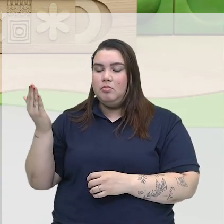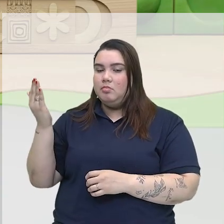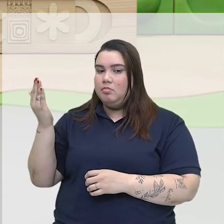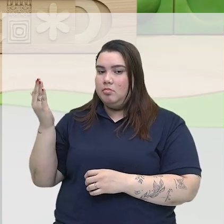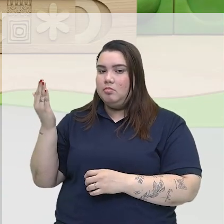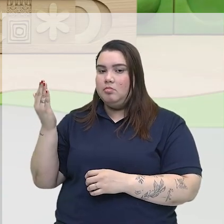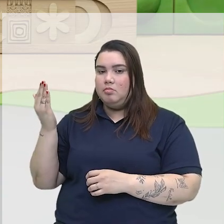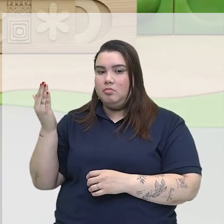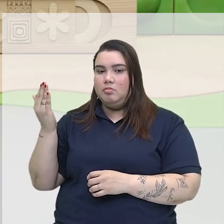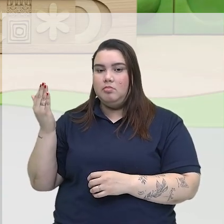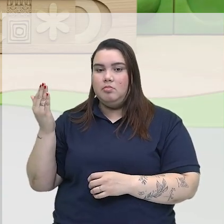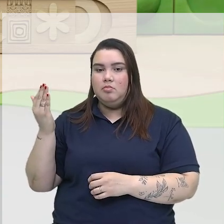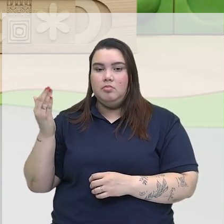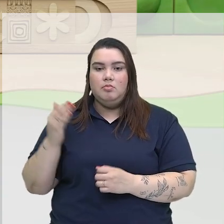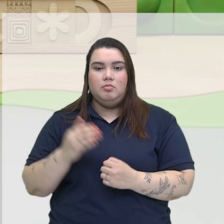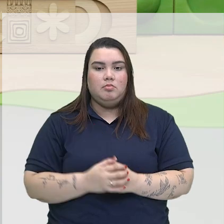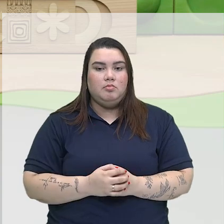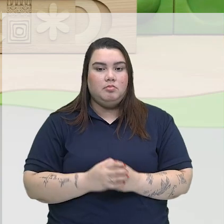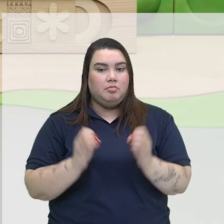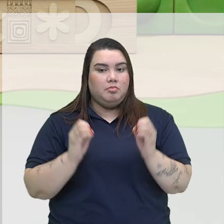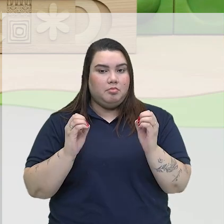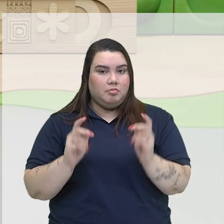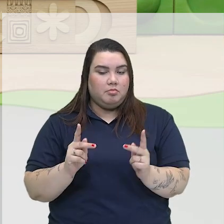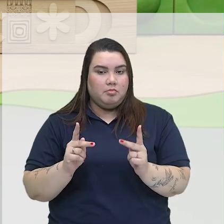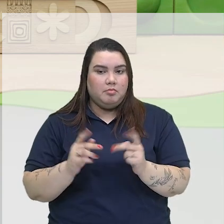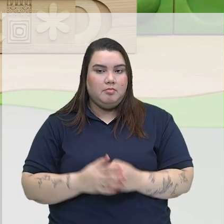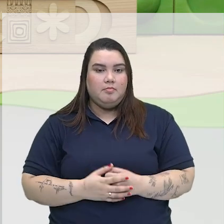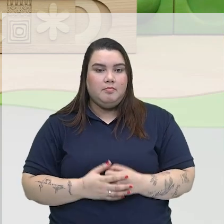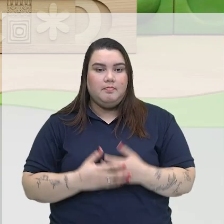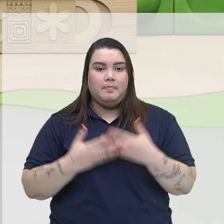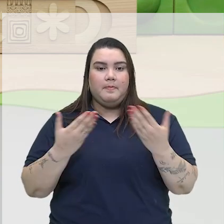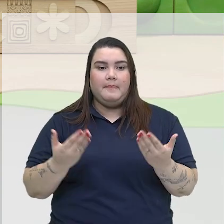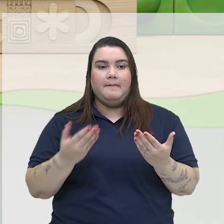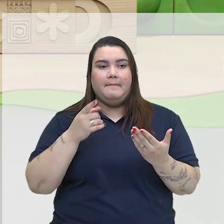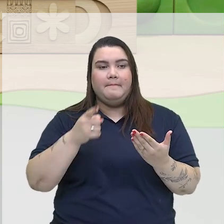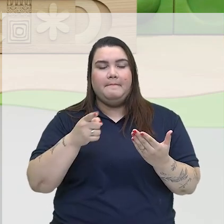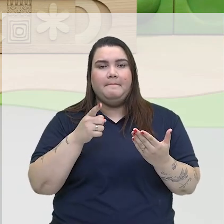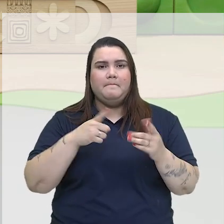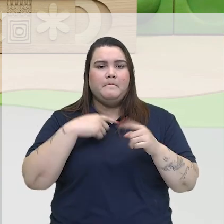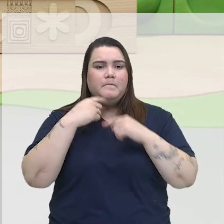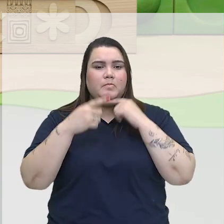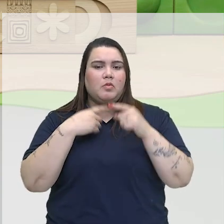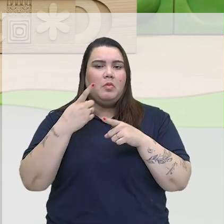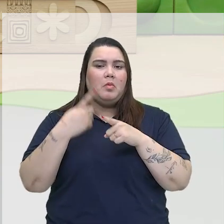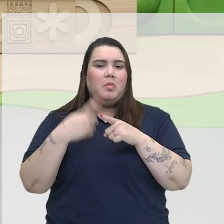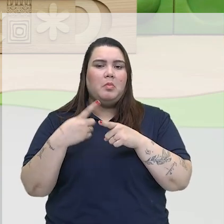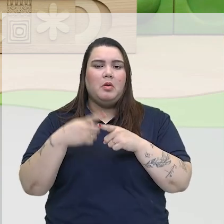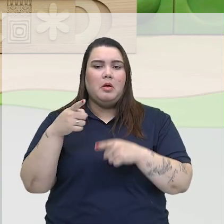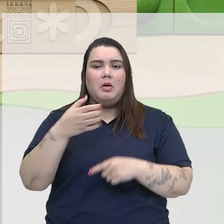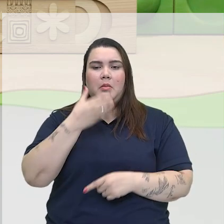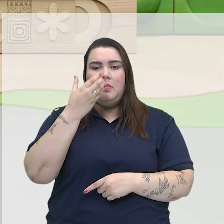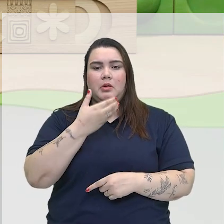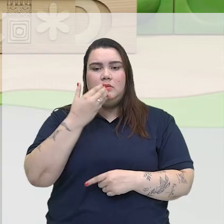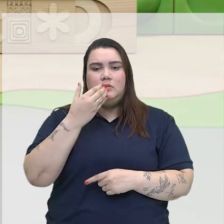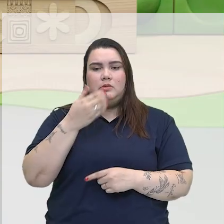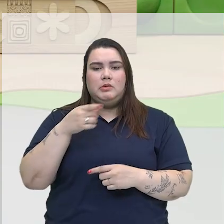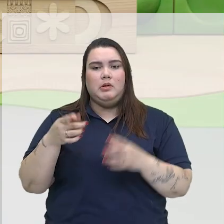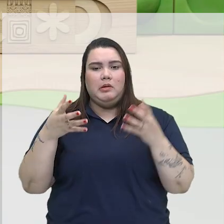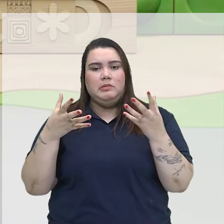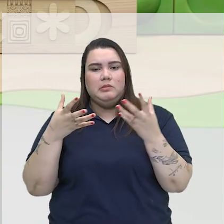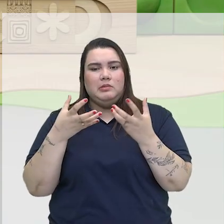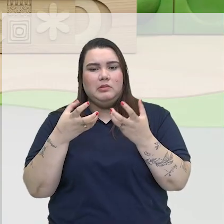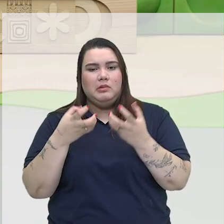e na sua textura, certo? E aí você deve estar se perguntando, professora, por que a maçã passa por